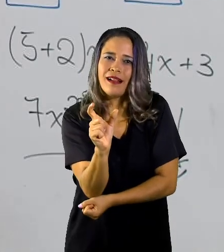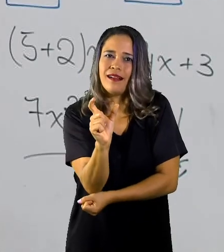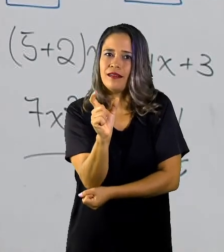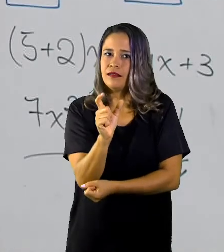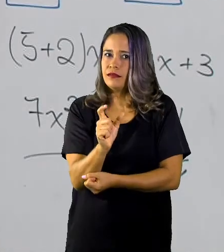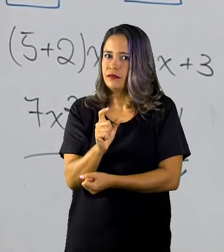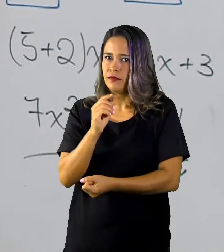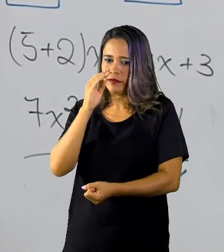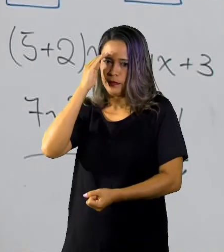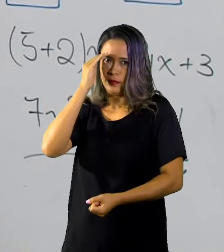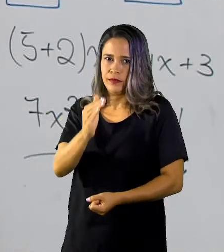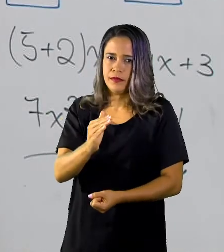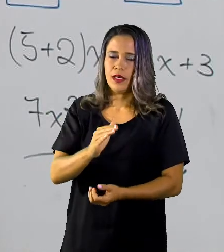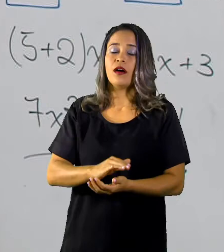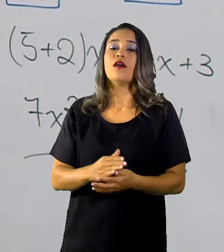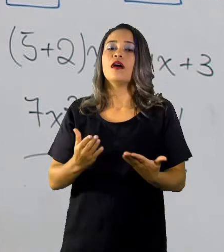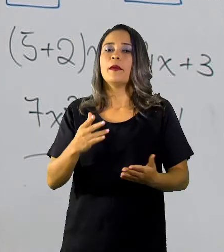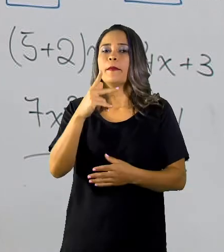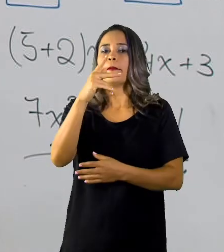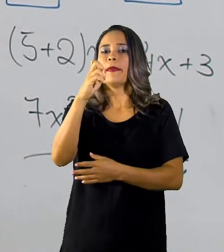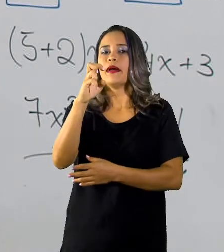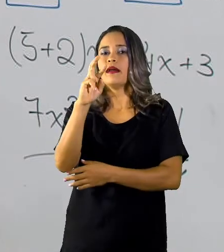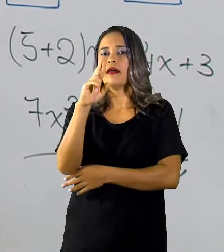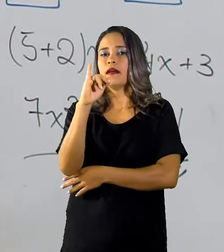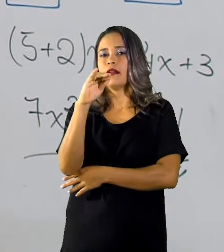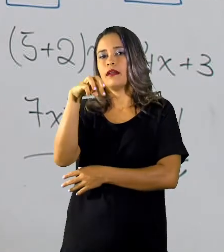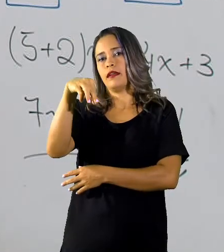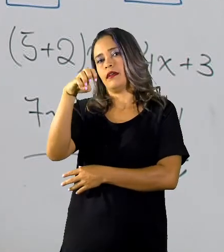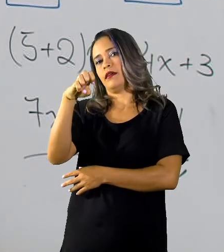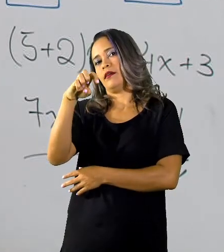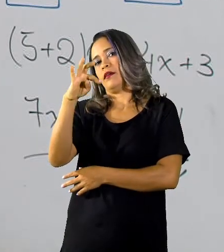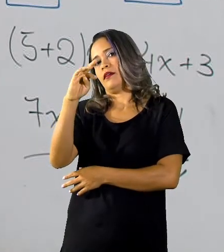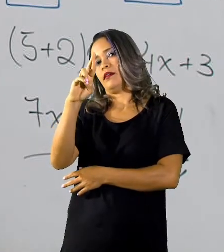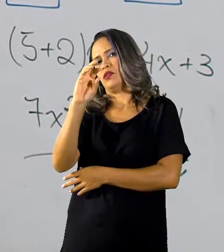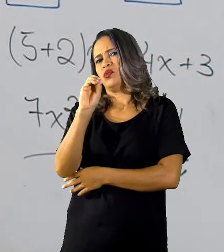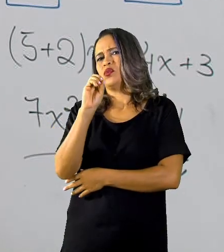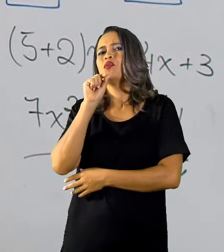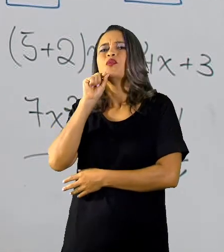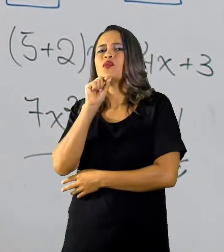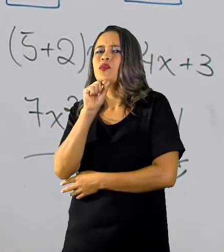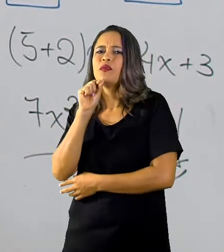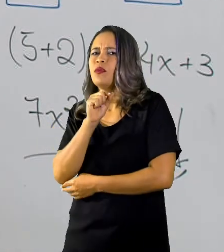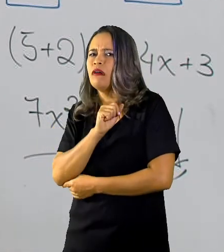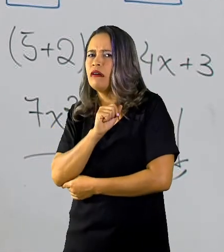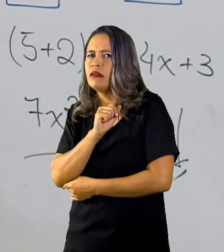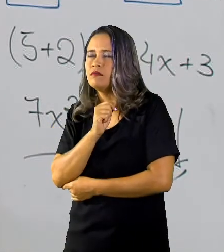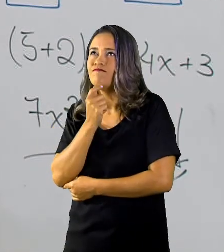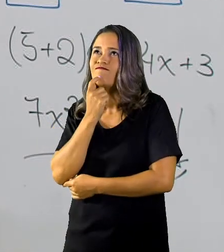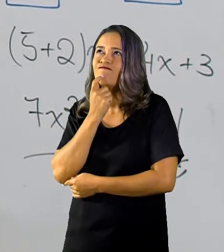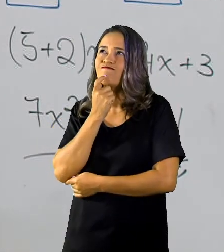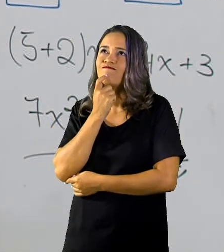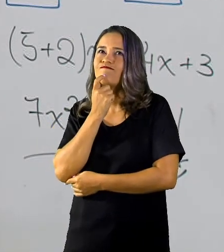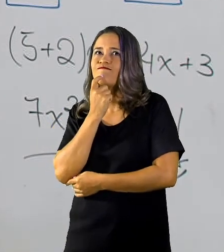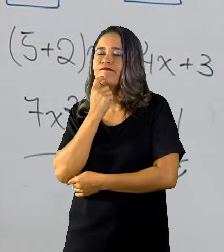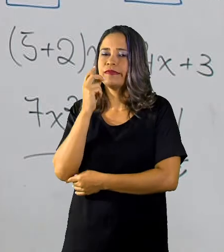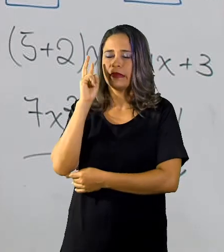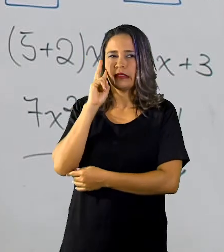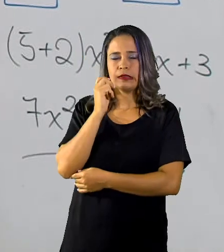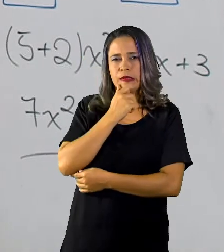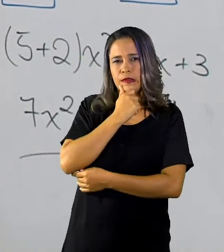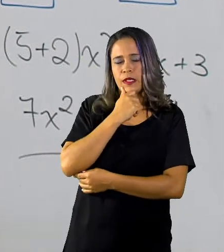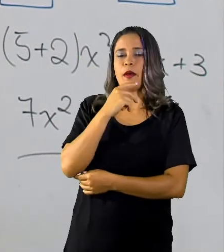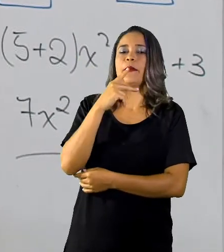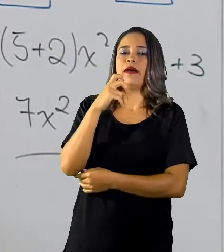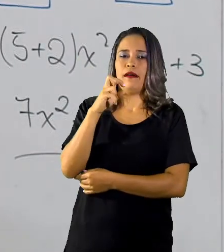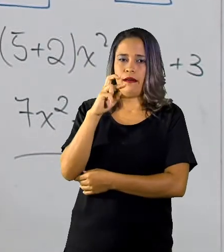já devem ter ouvido, mas eu vou relembrar a vocês. Que é perímetro? Aí vocês já vão voltar lá na memória e dizer assim: